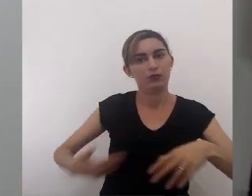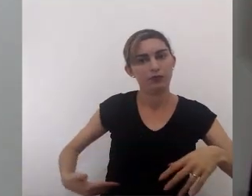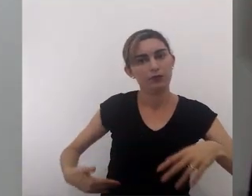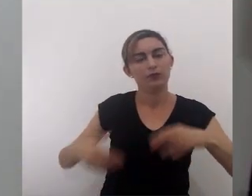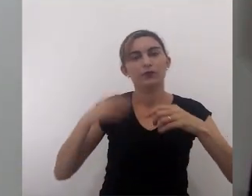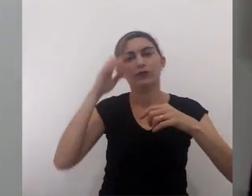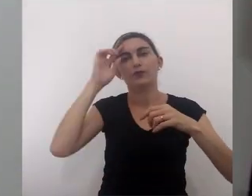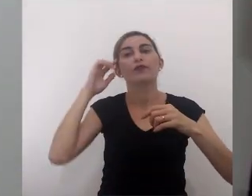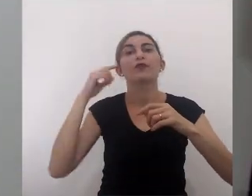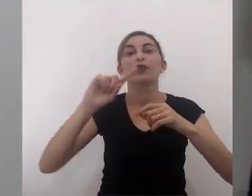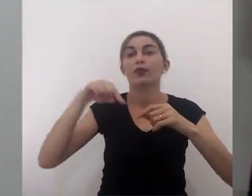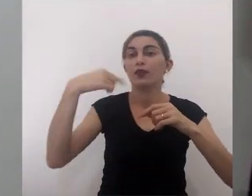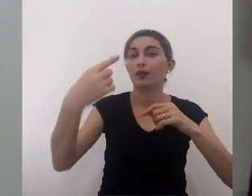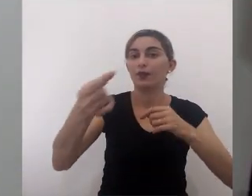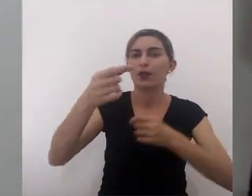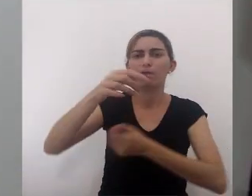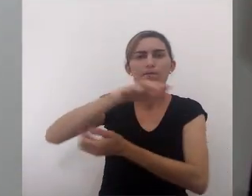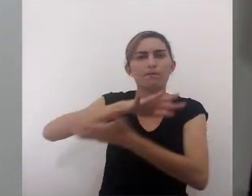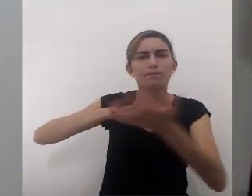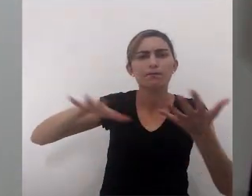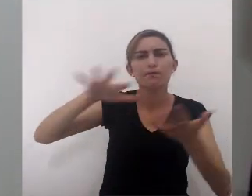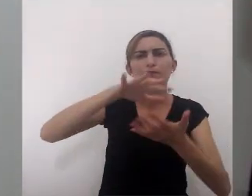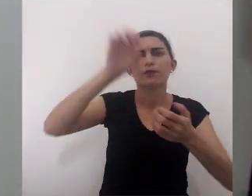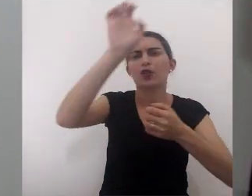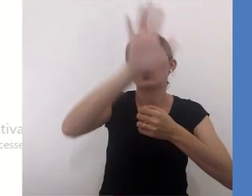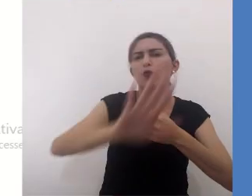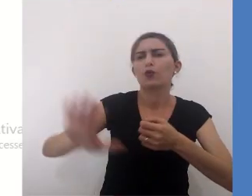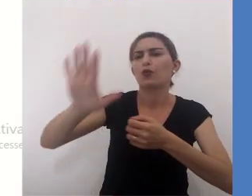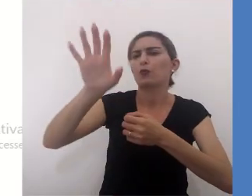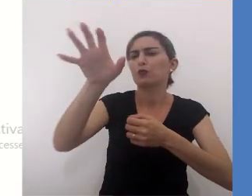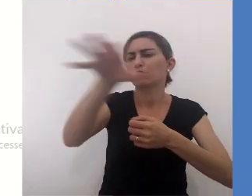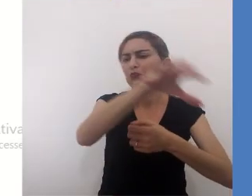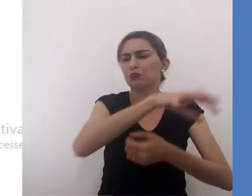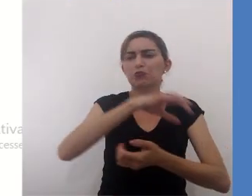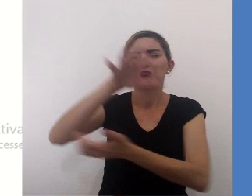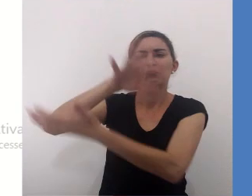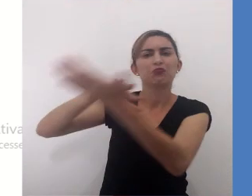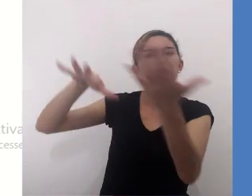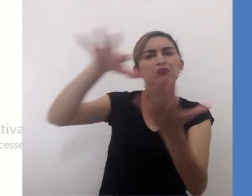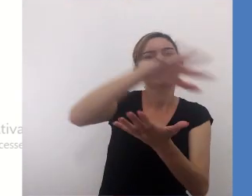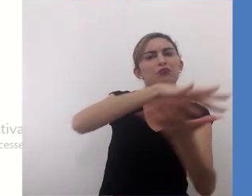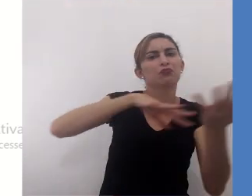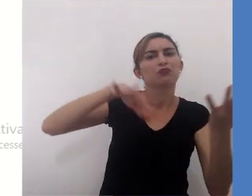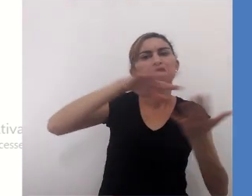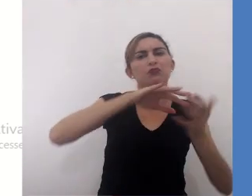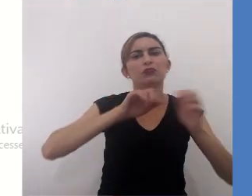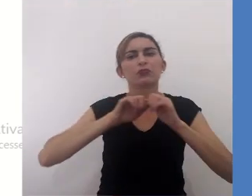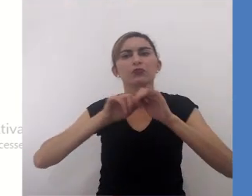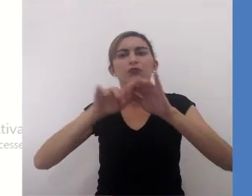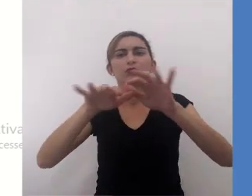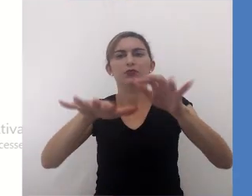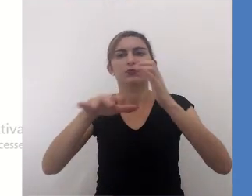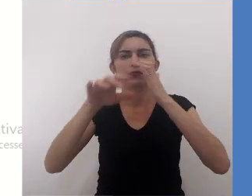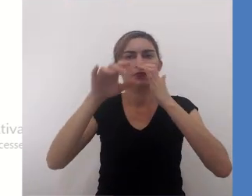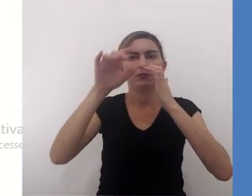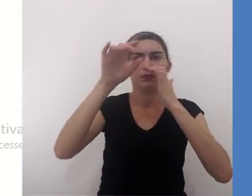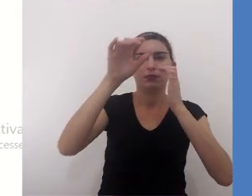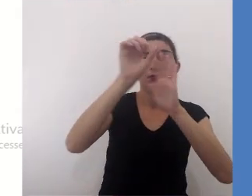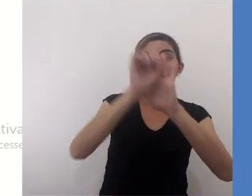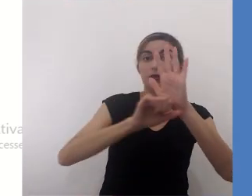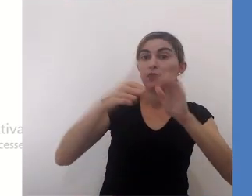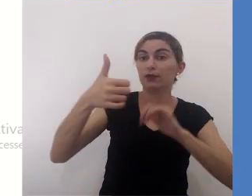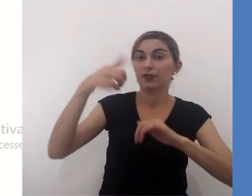república. Aí vem a onda revolucionária na Europa. Meu Jesus, a onda revolucionária na Europa do